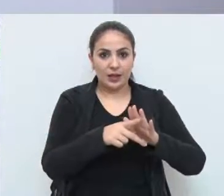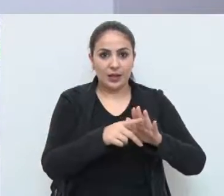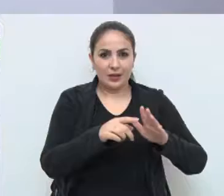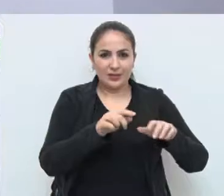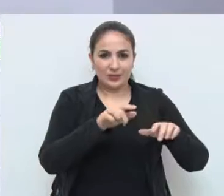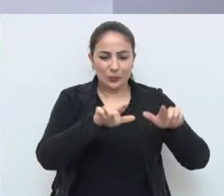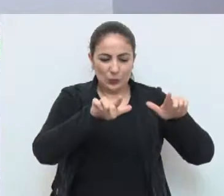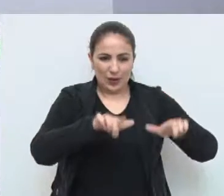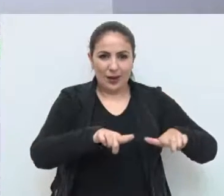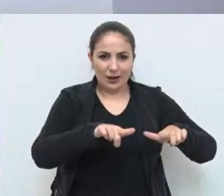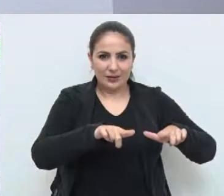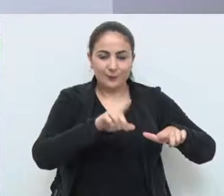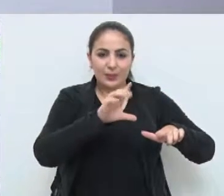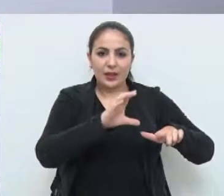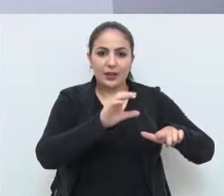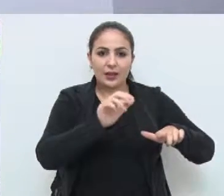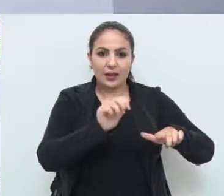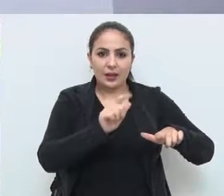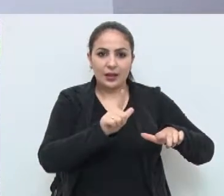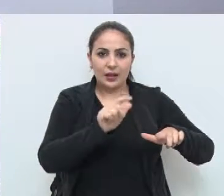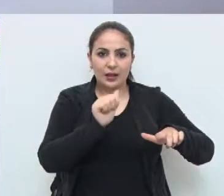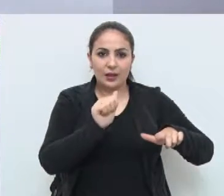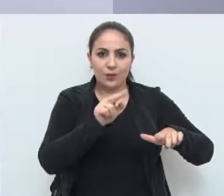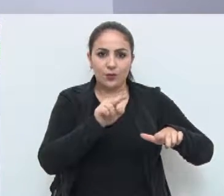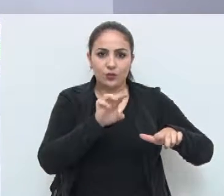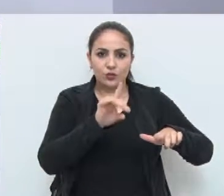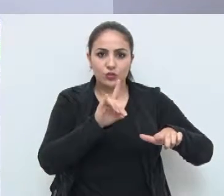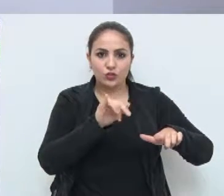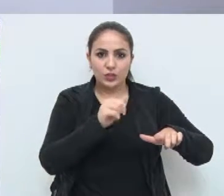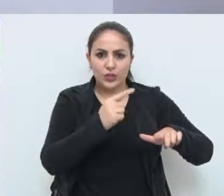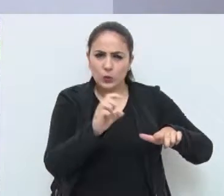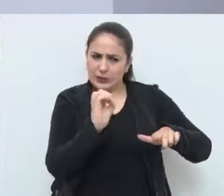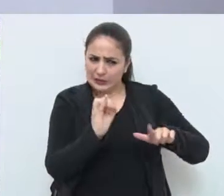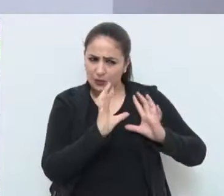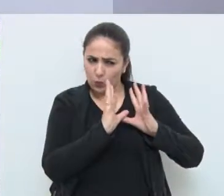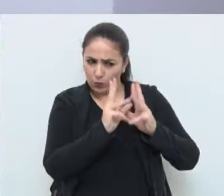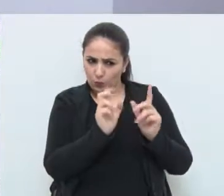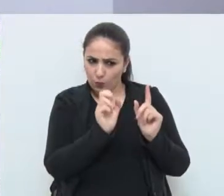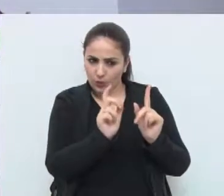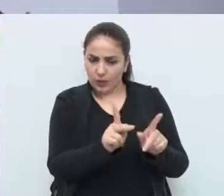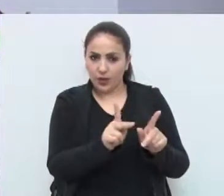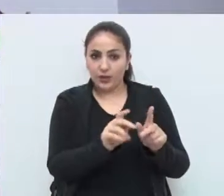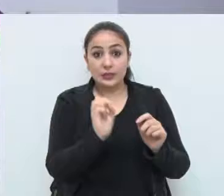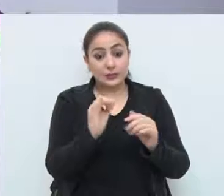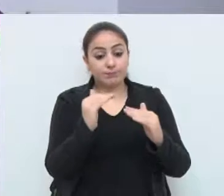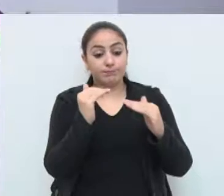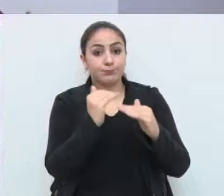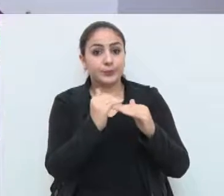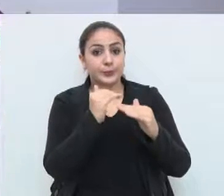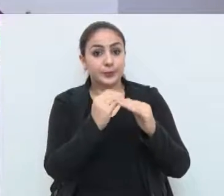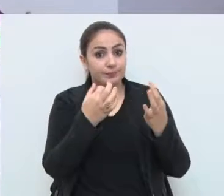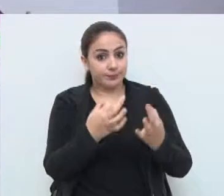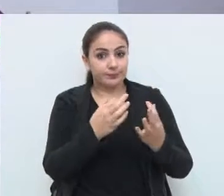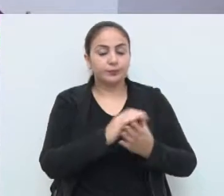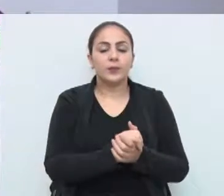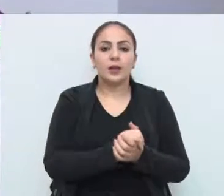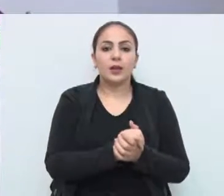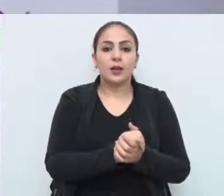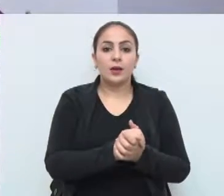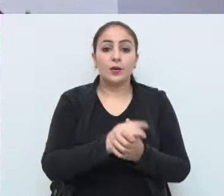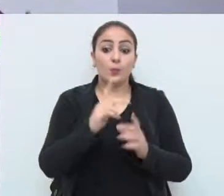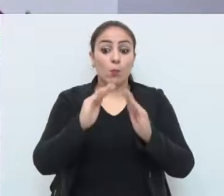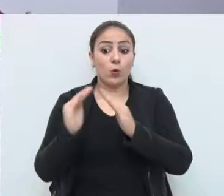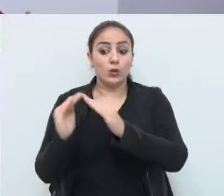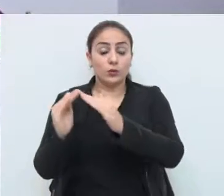do Claudião para ver se estava tudo ok e se realmente condiz com a atividade exercida. Moradores alegam que hoje o